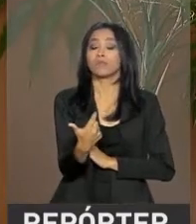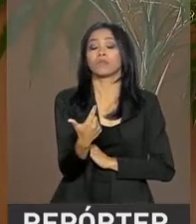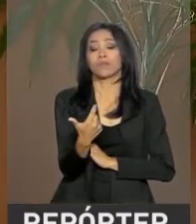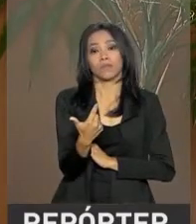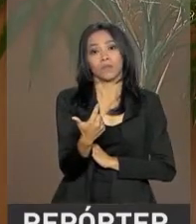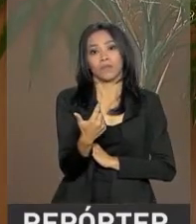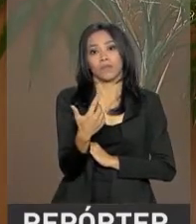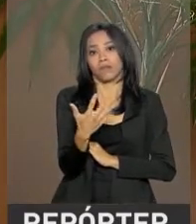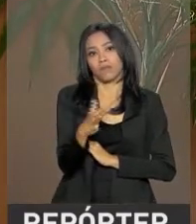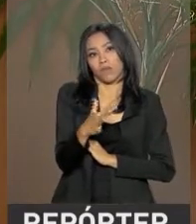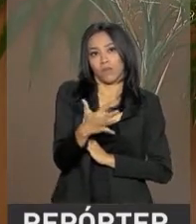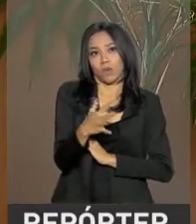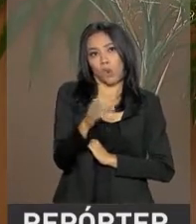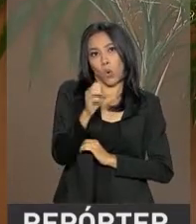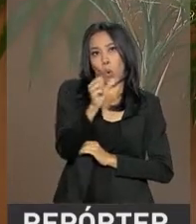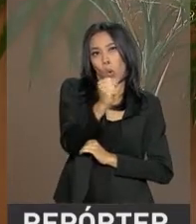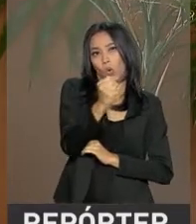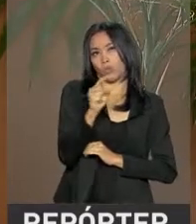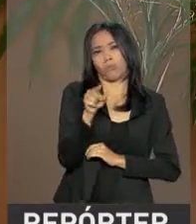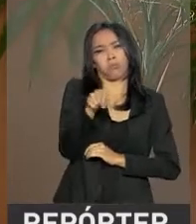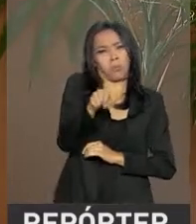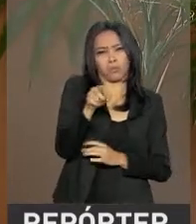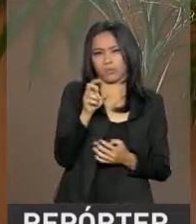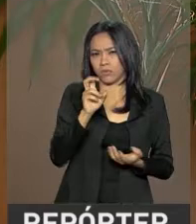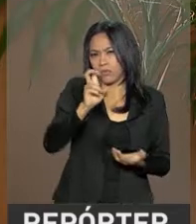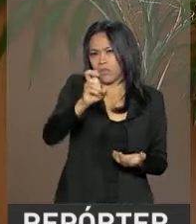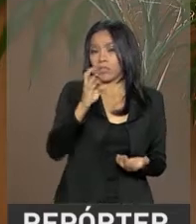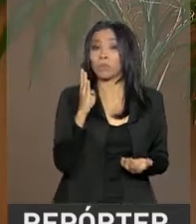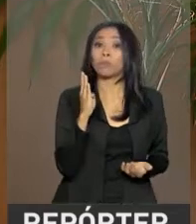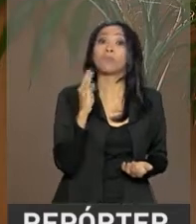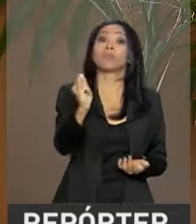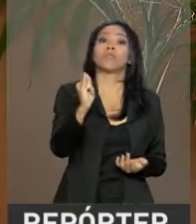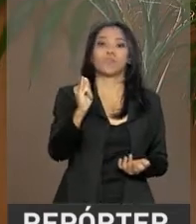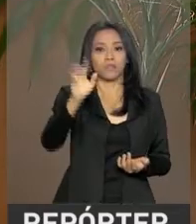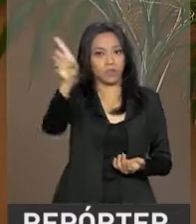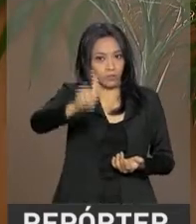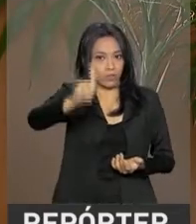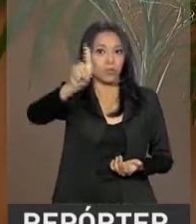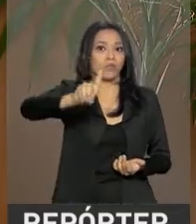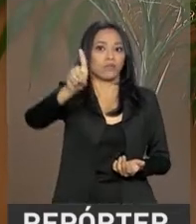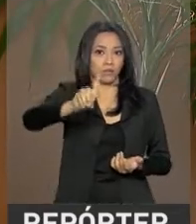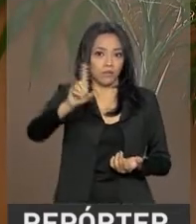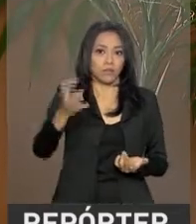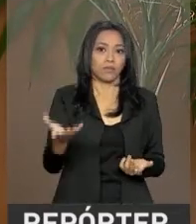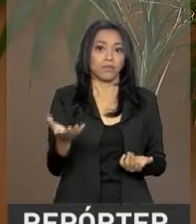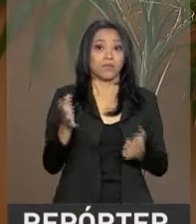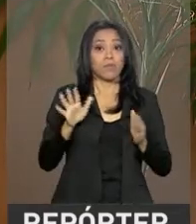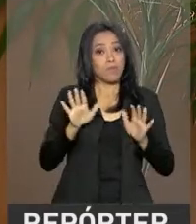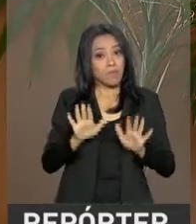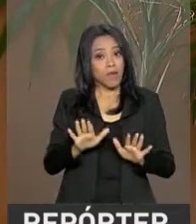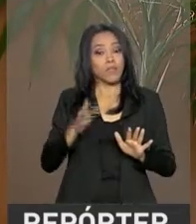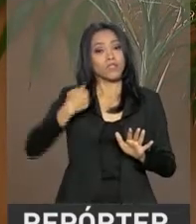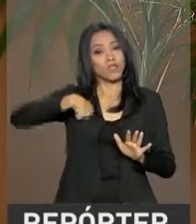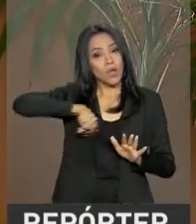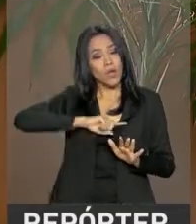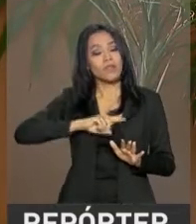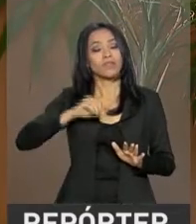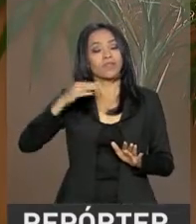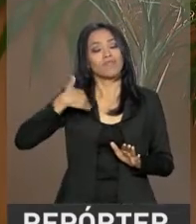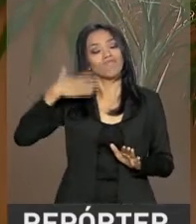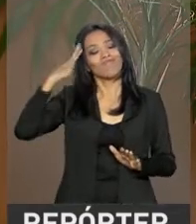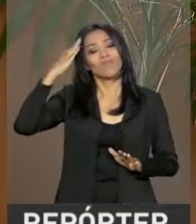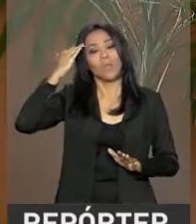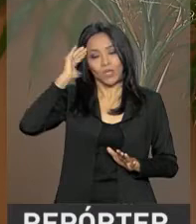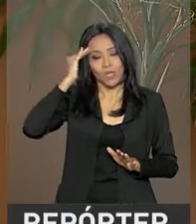doou em torno de 8.5 bilhões de dólares né mas estamos convencidos de que